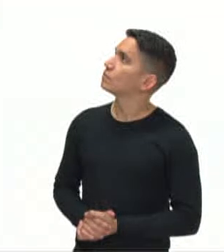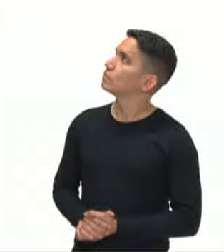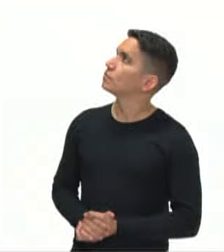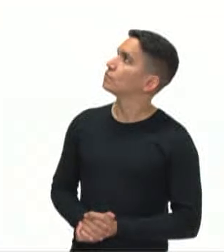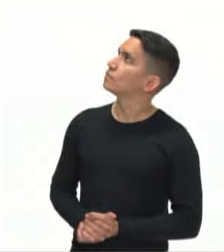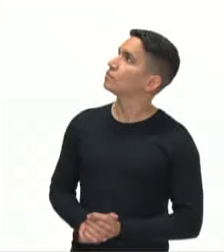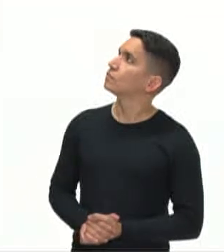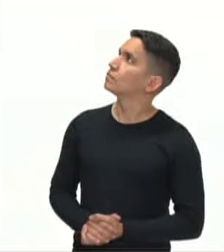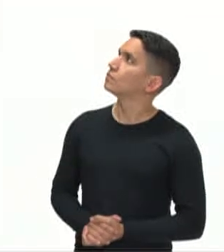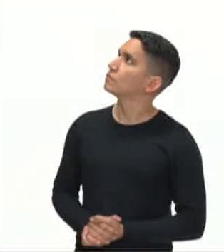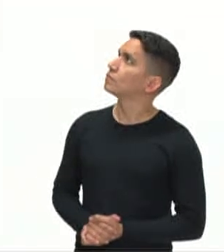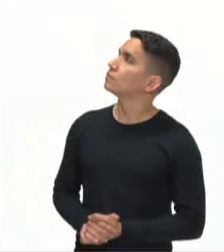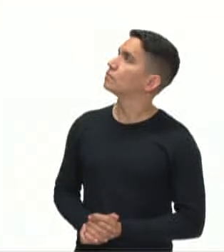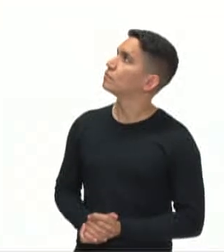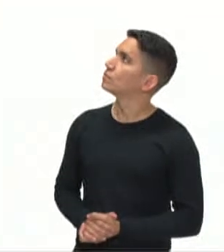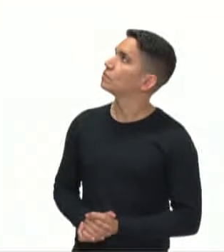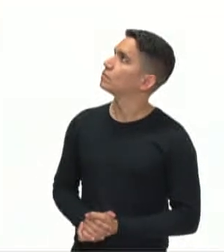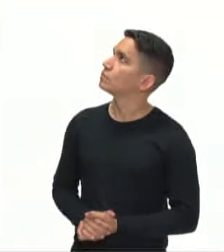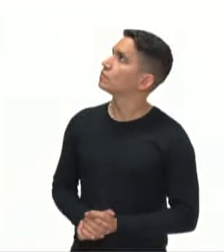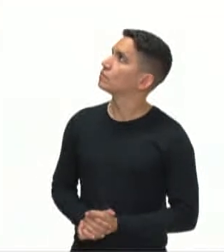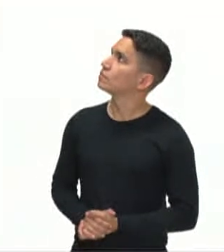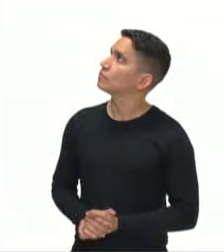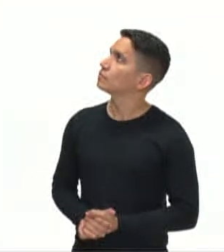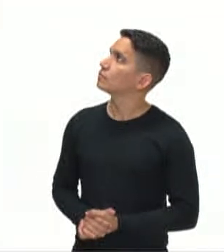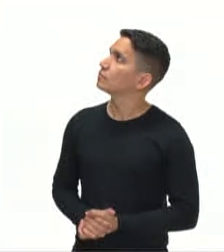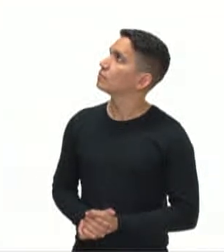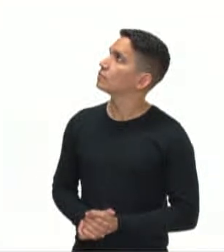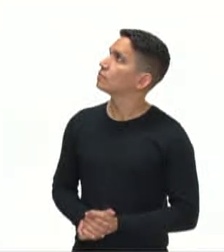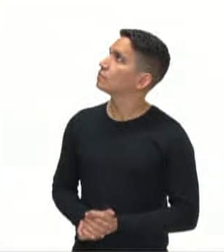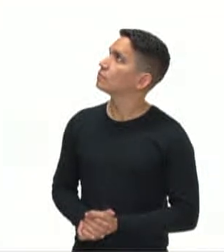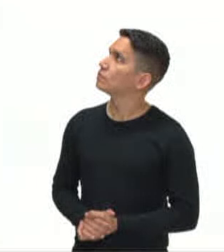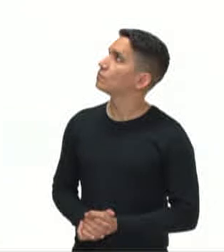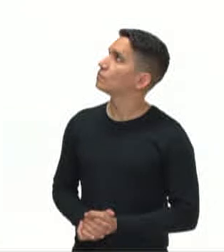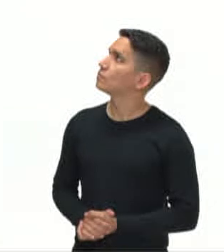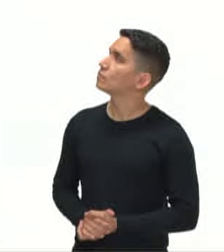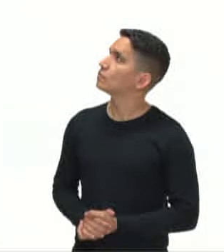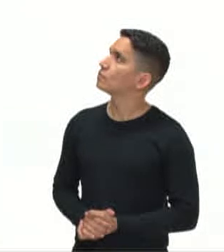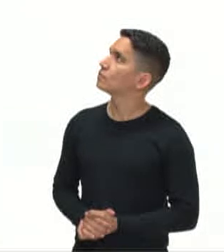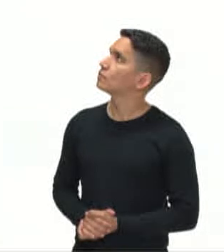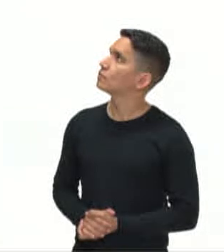97.500 toneladas de plástico. El